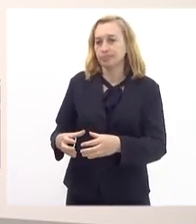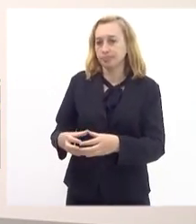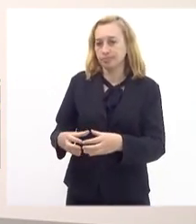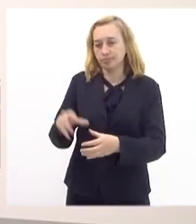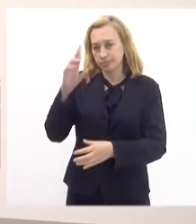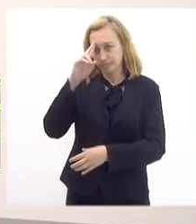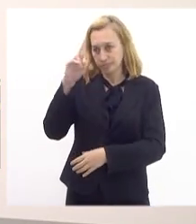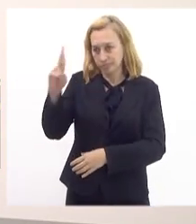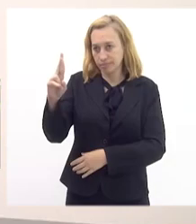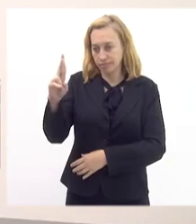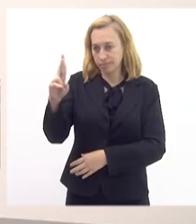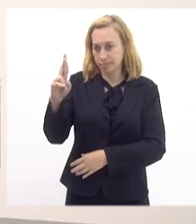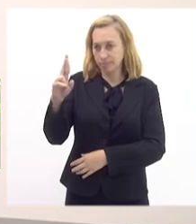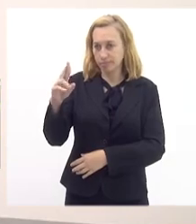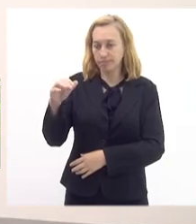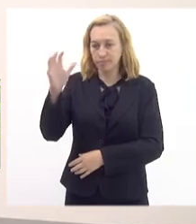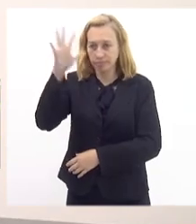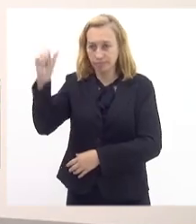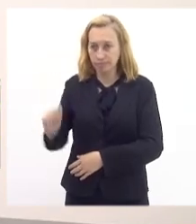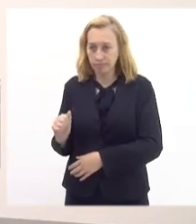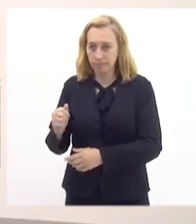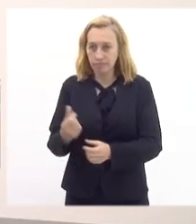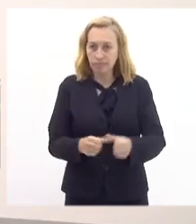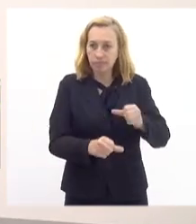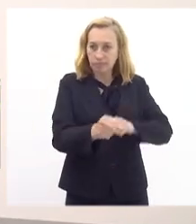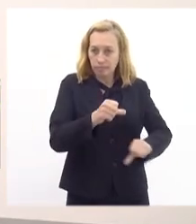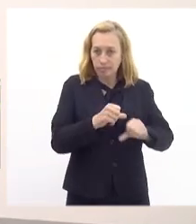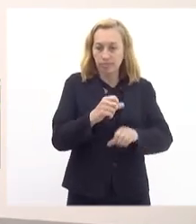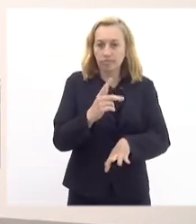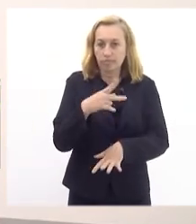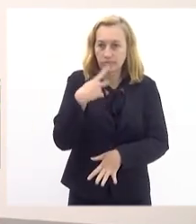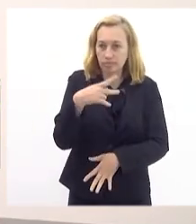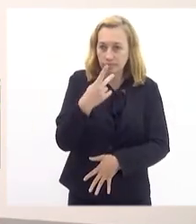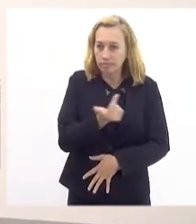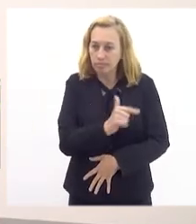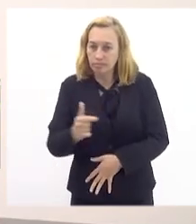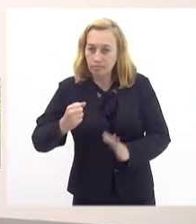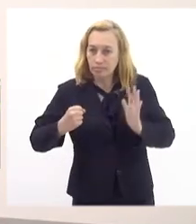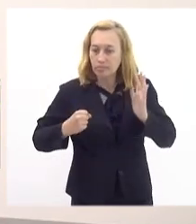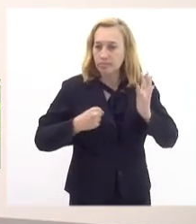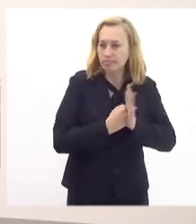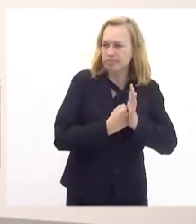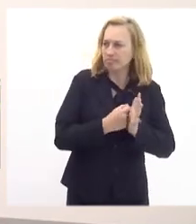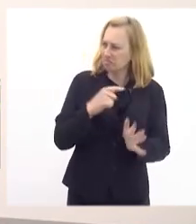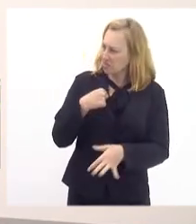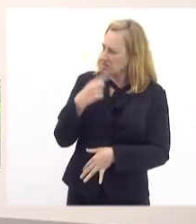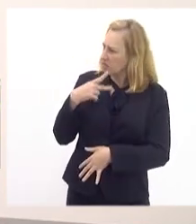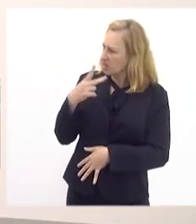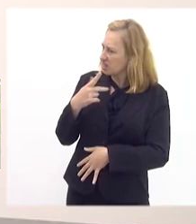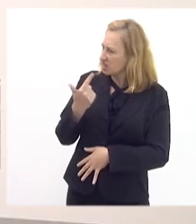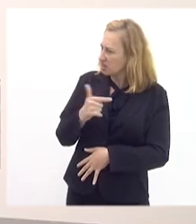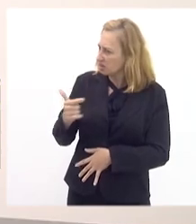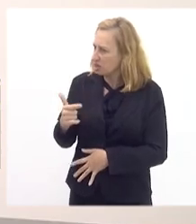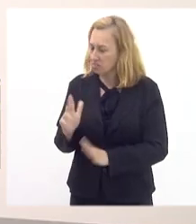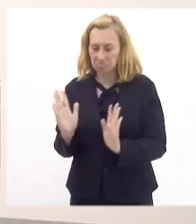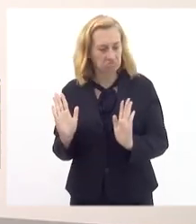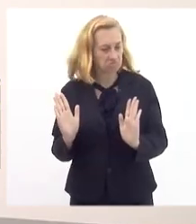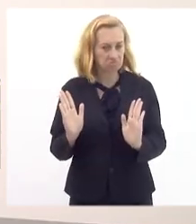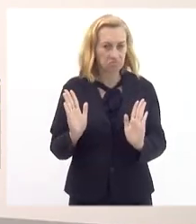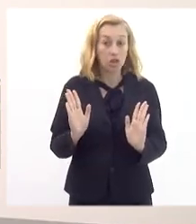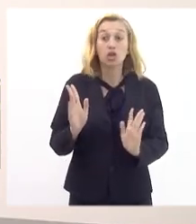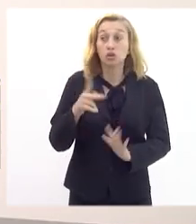todos os impactos potenciais ao contrário do que falam que não tem Impacto eu não tô dizendo que tem impacto